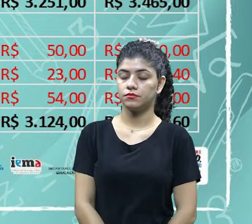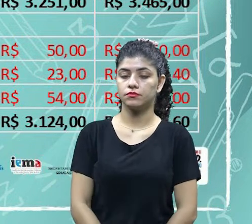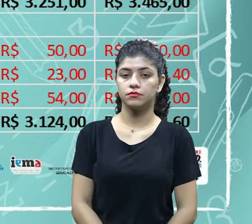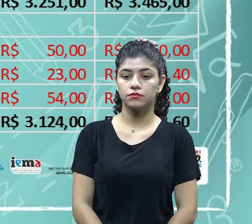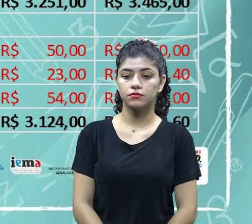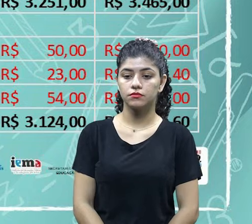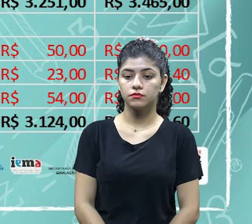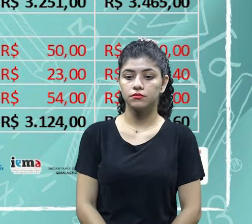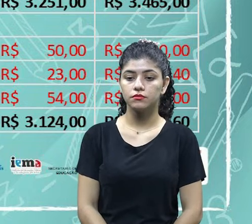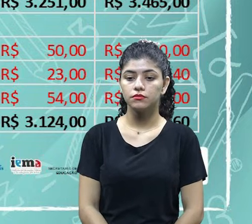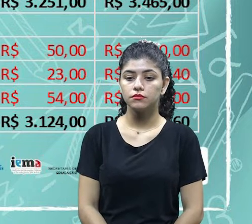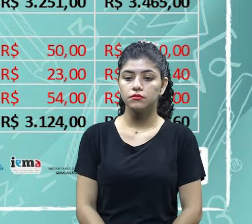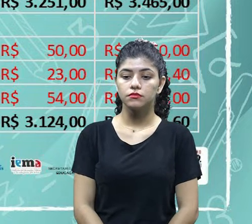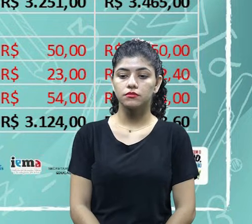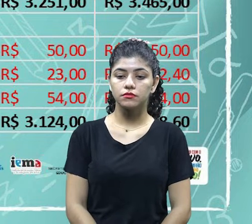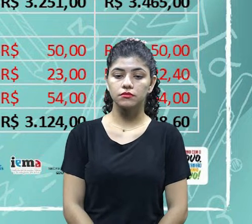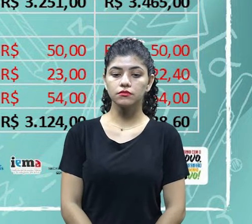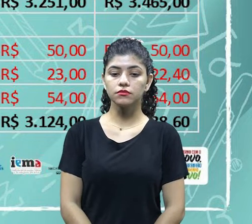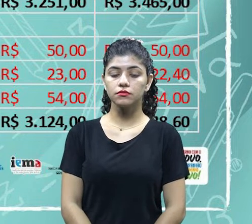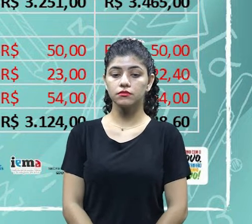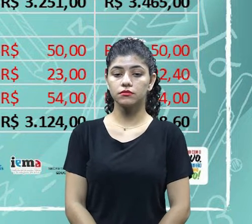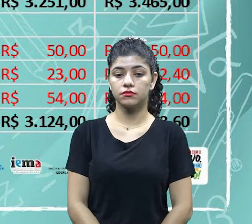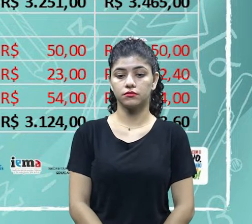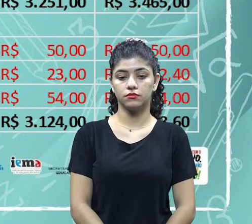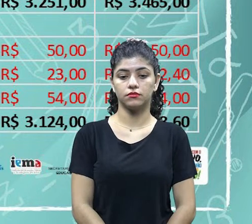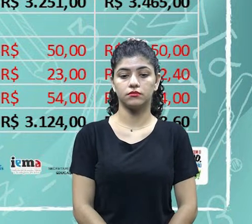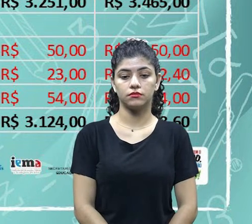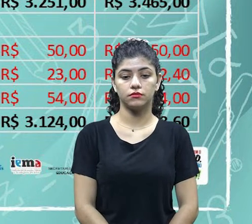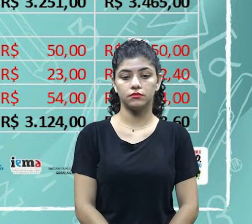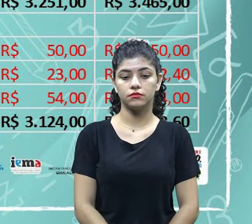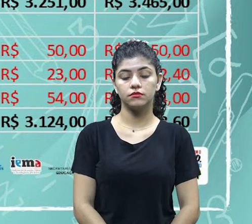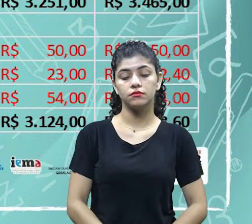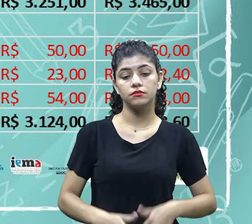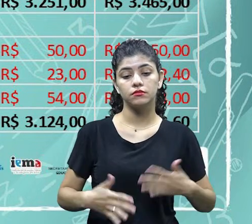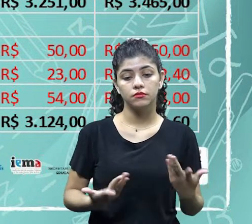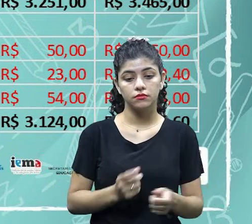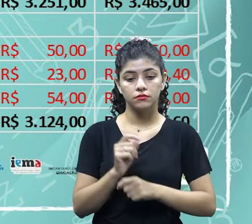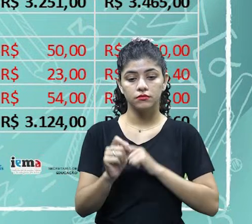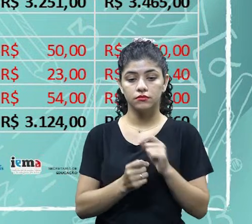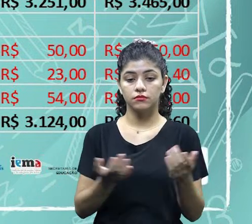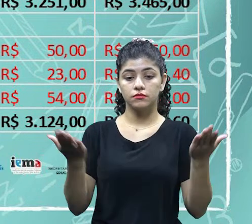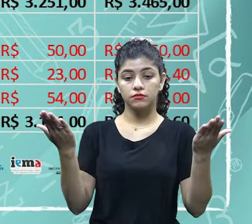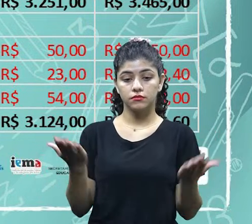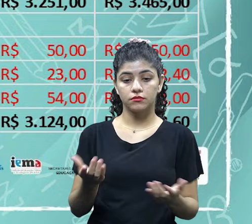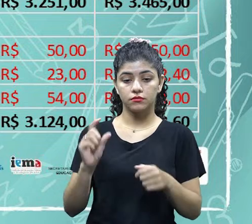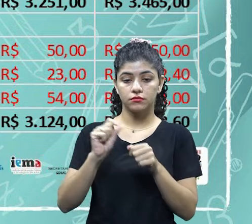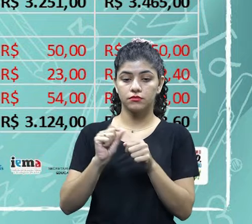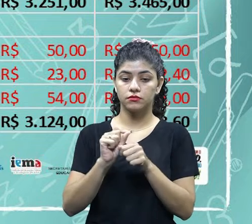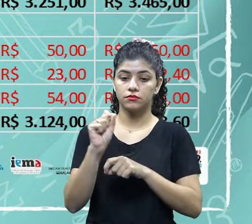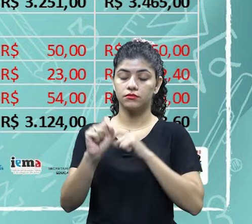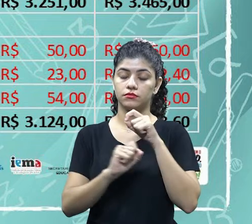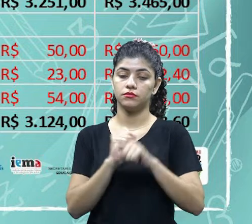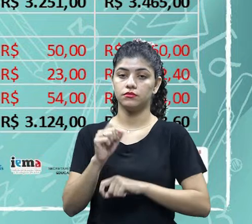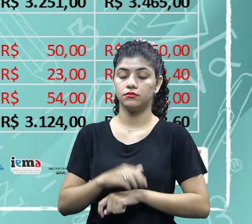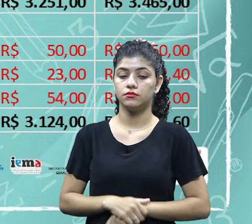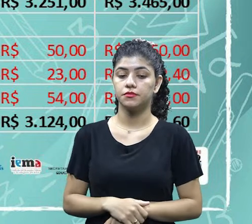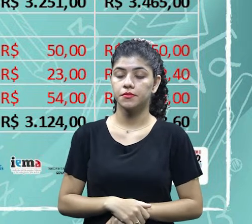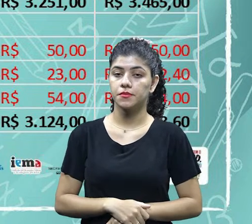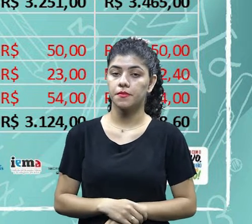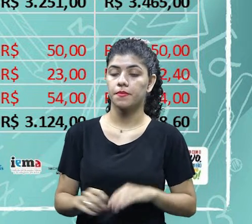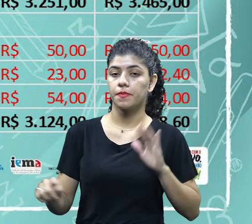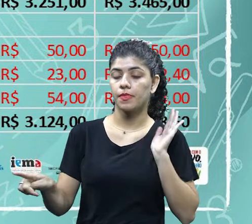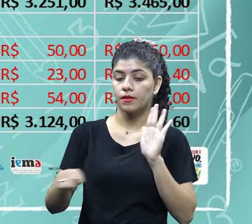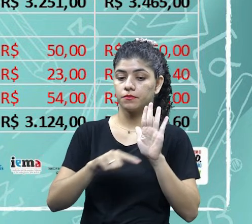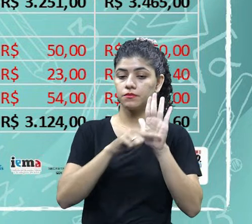estático. R$ 54,00 para todas as parcelas que foram pagas mensalmente. Então, agora o que eu faço? Eu vou pegar o lucro bruto